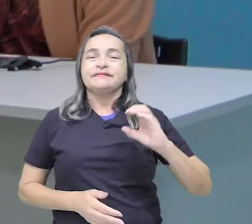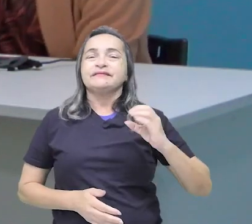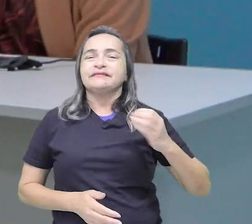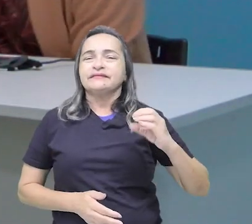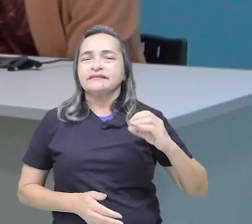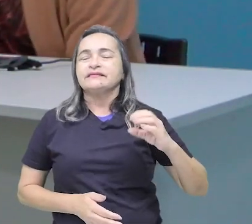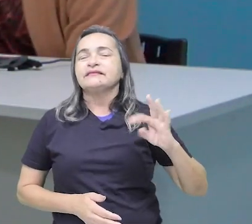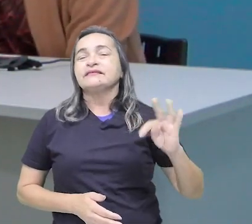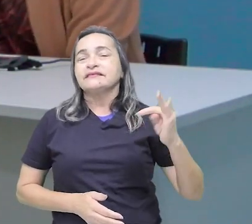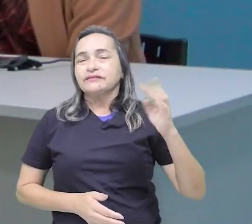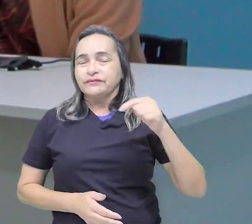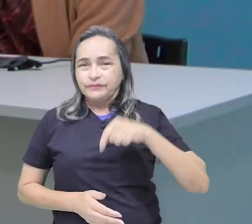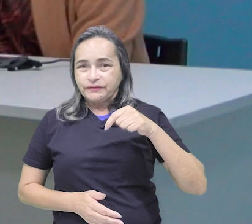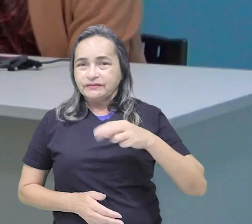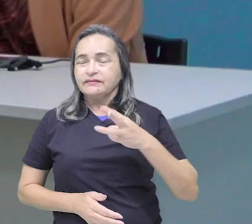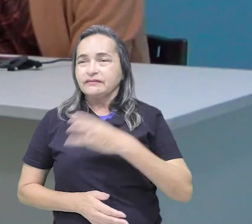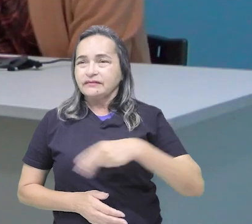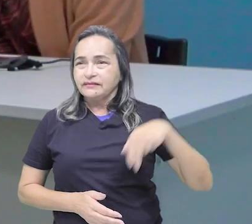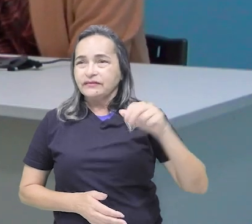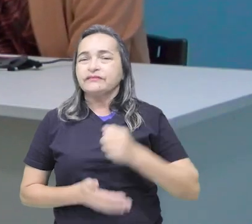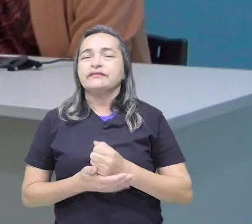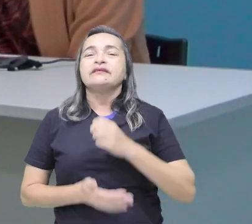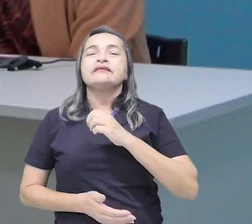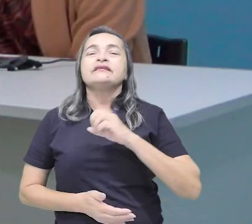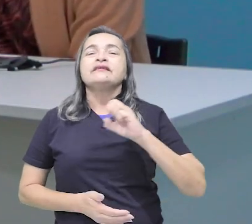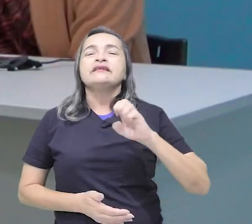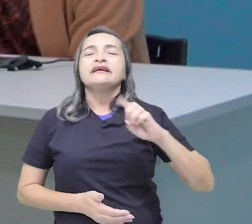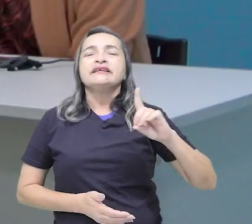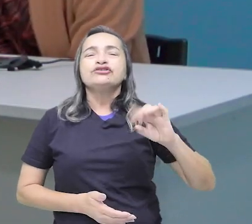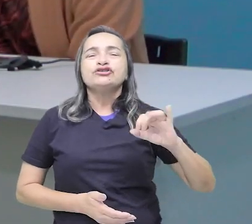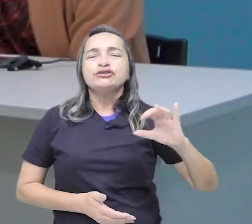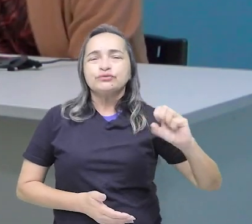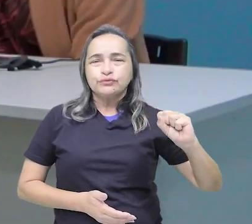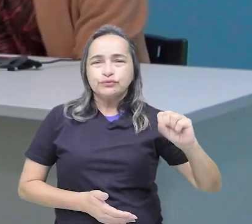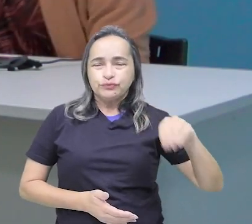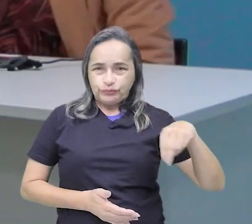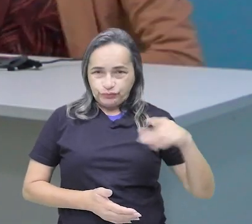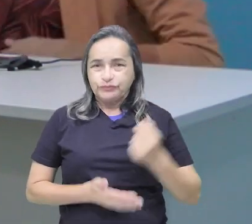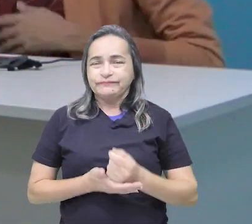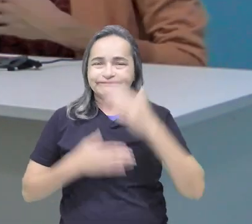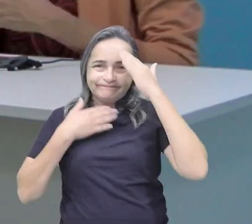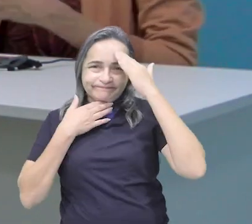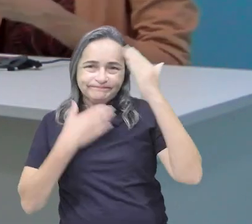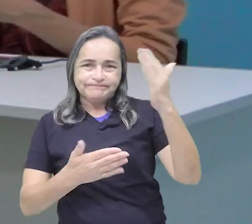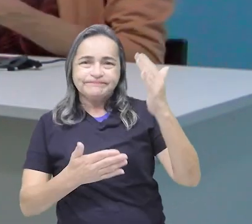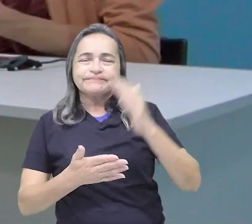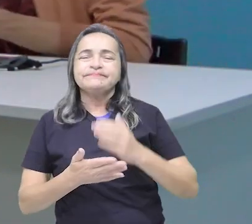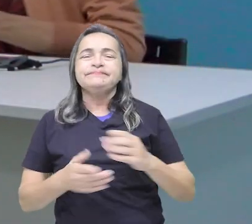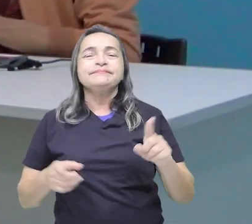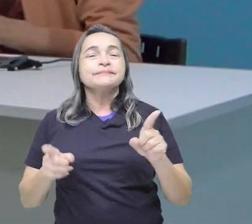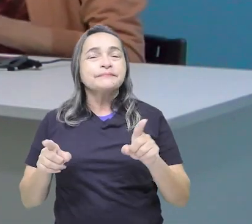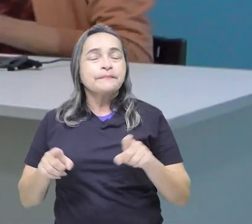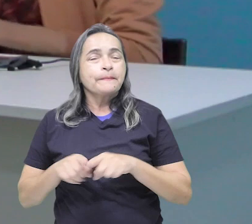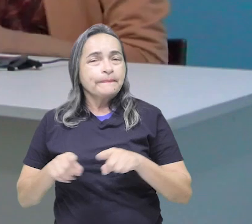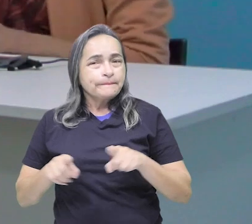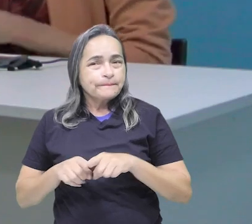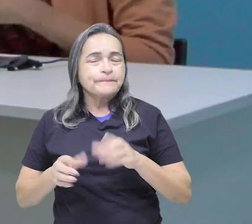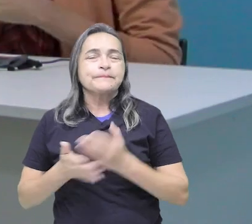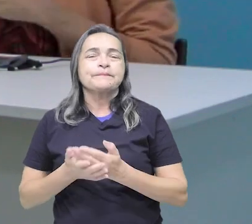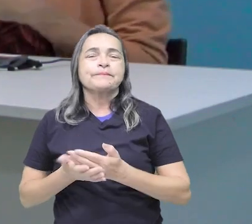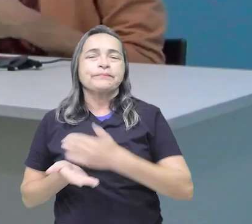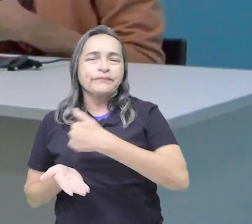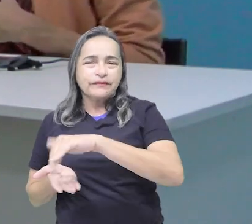e transmita também os nossos agradecimentos ao secretário Cristiano Bessa, que vem sendo um parceiro aqui da TV